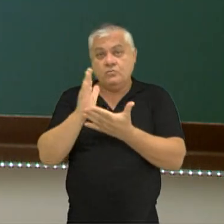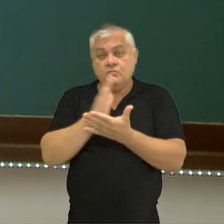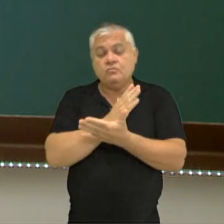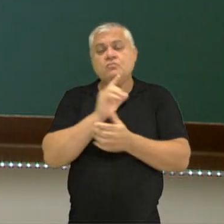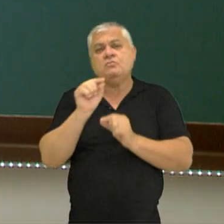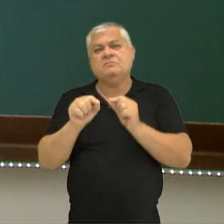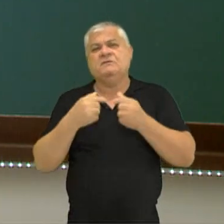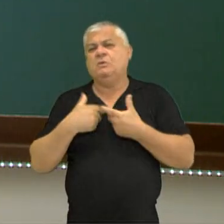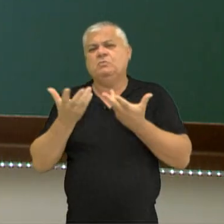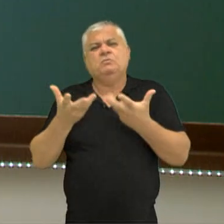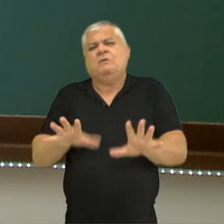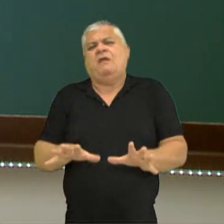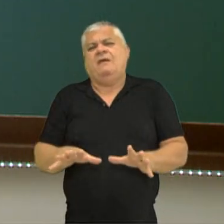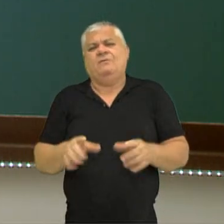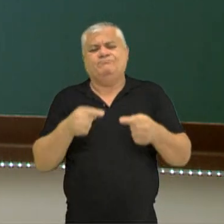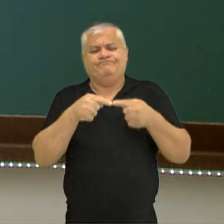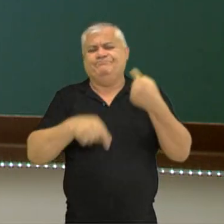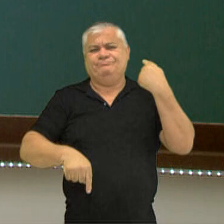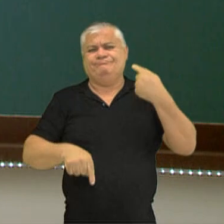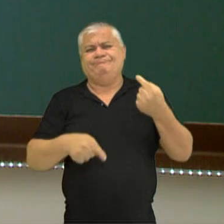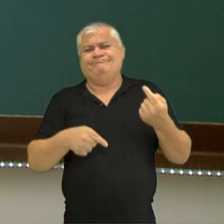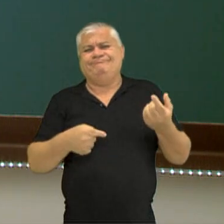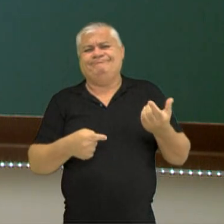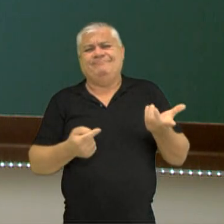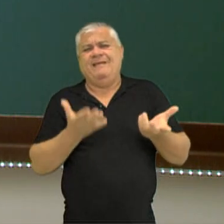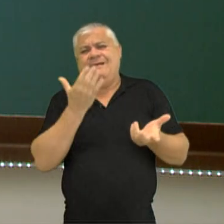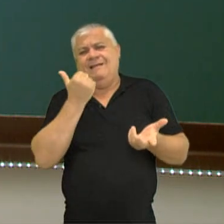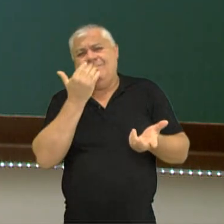eu não quero dentro da minha